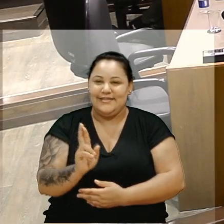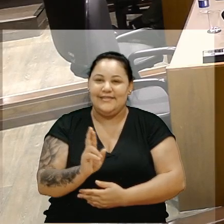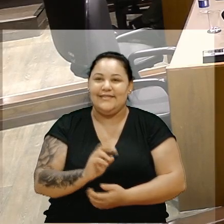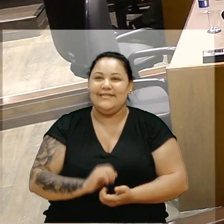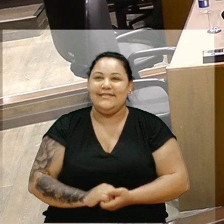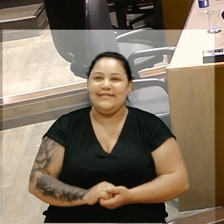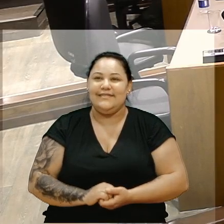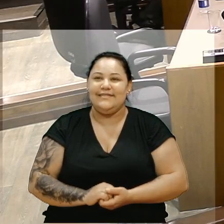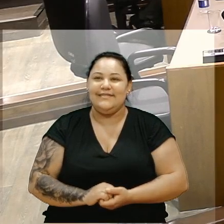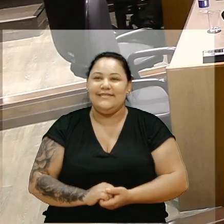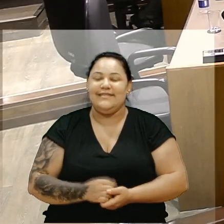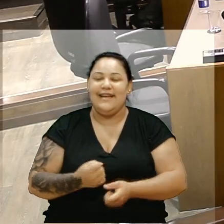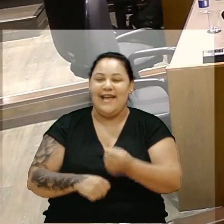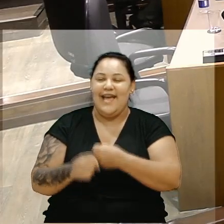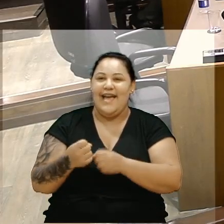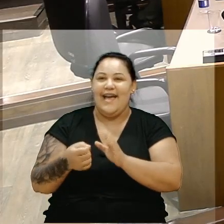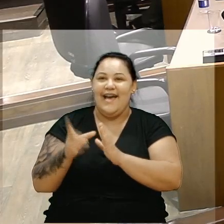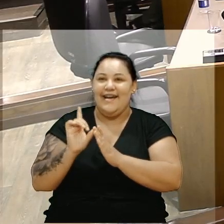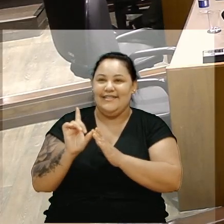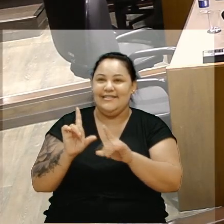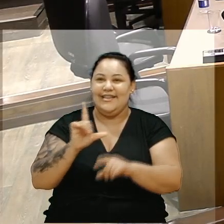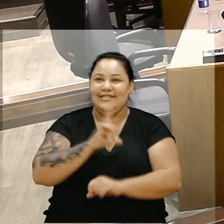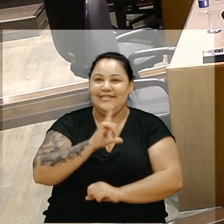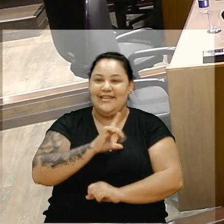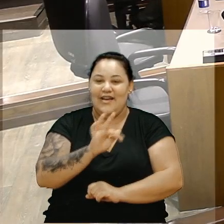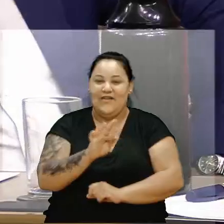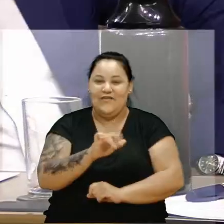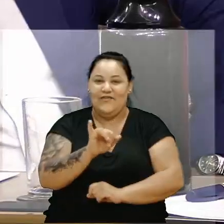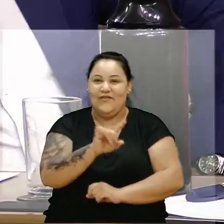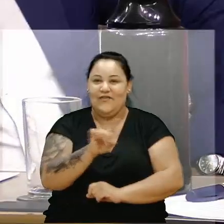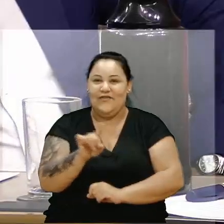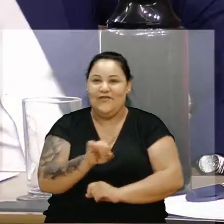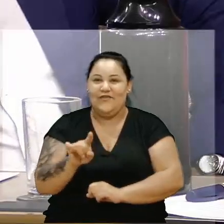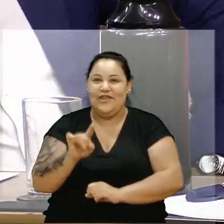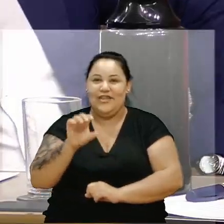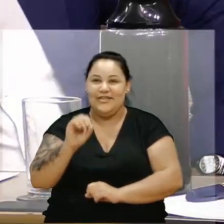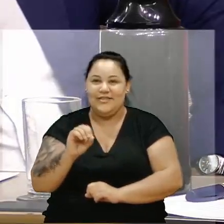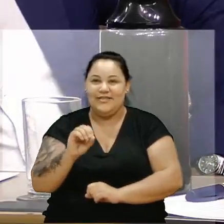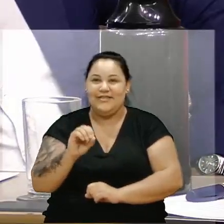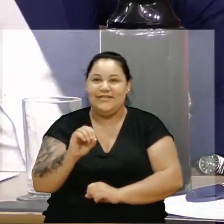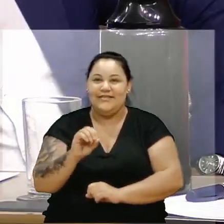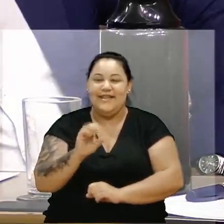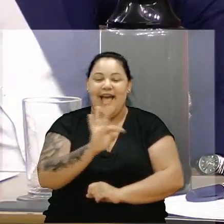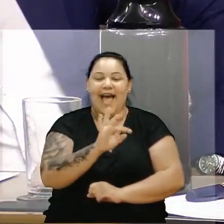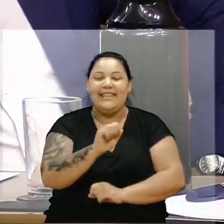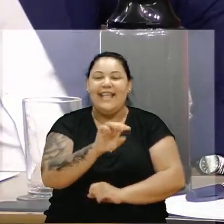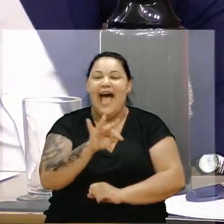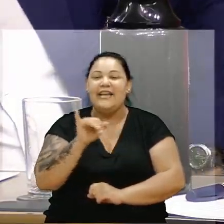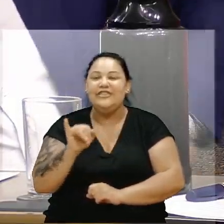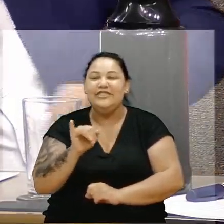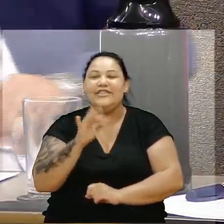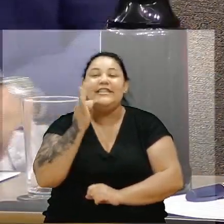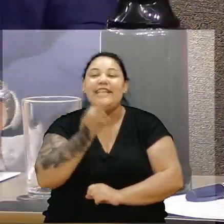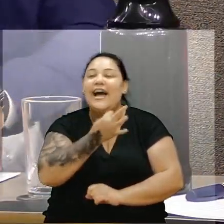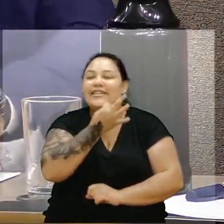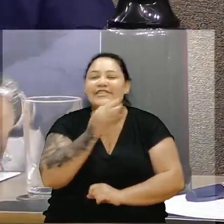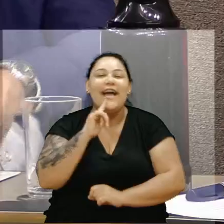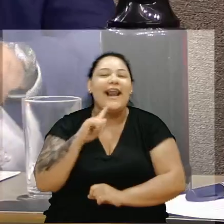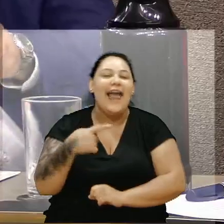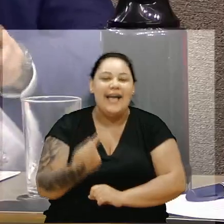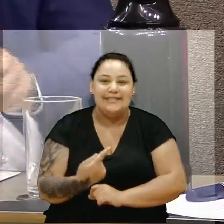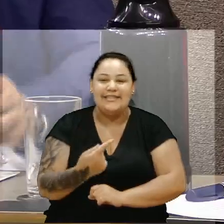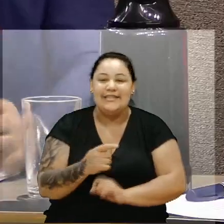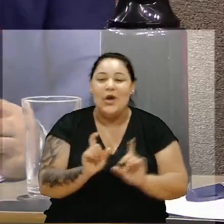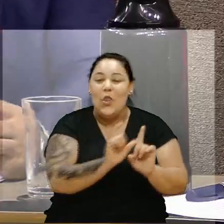na legislatura anterior os Frisso, né? Que aqui era a vereadora Gladys Frisso, vereadora Tatiane Frisso. Enfim, a gente